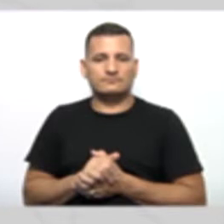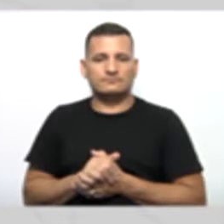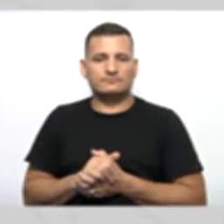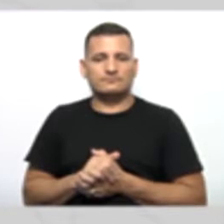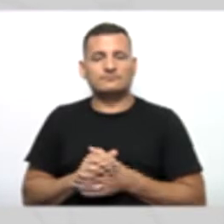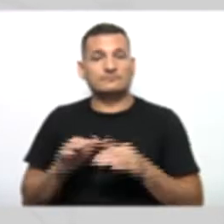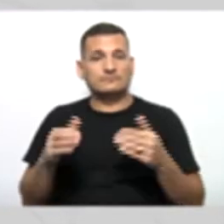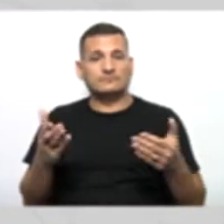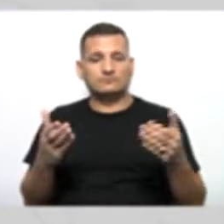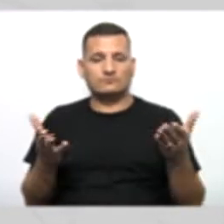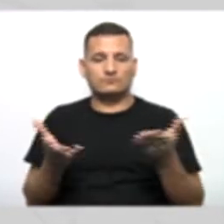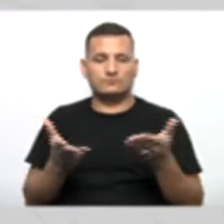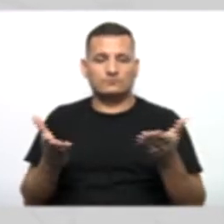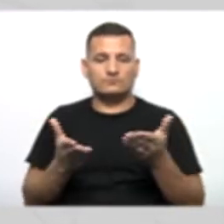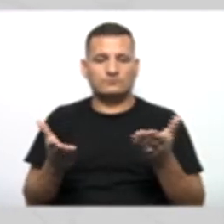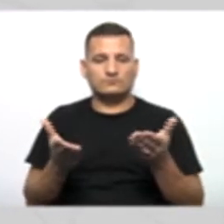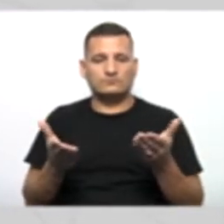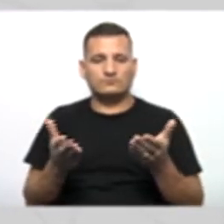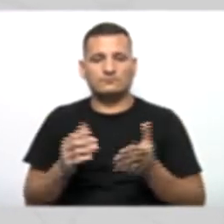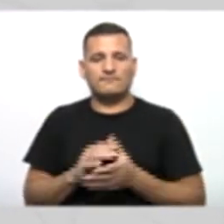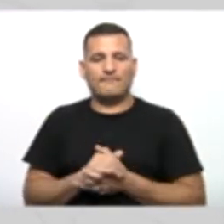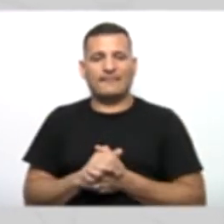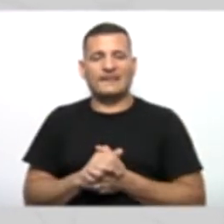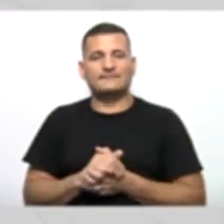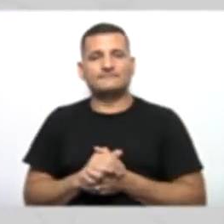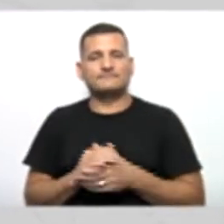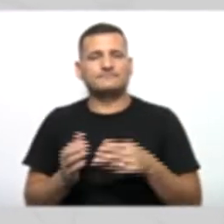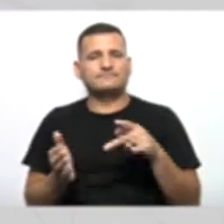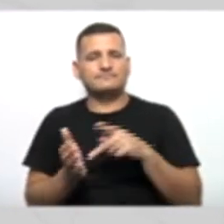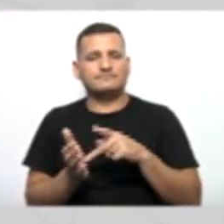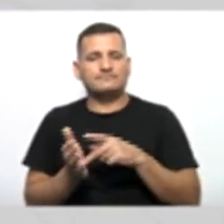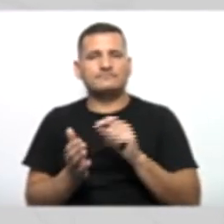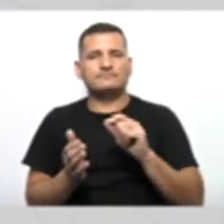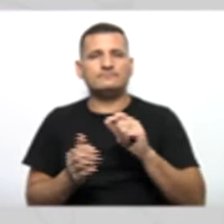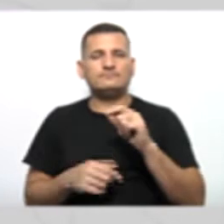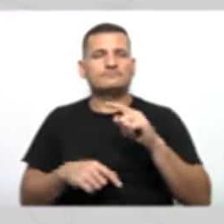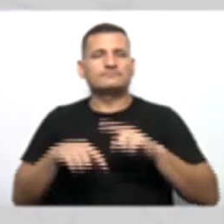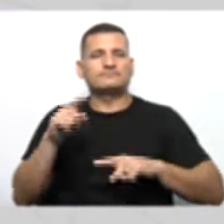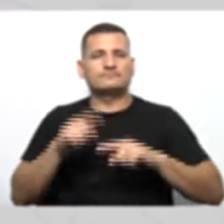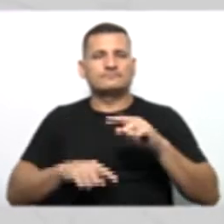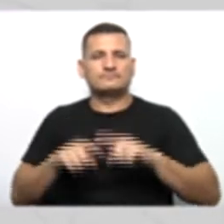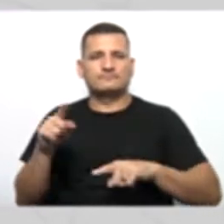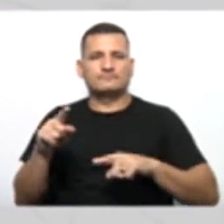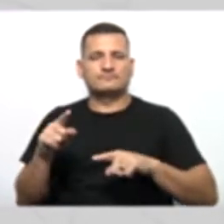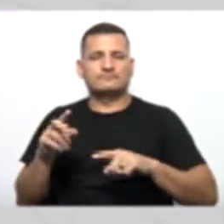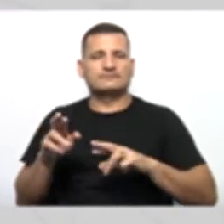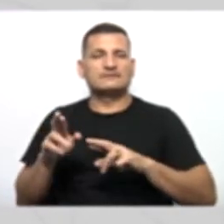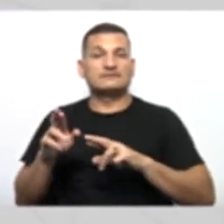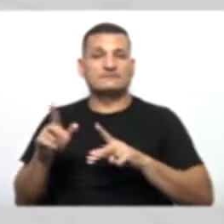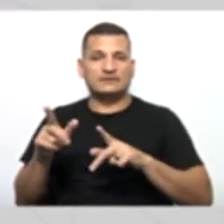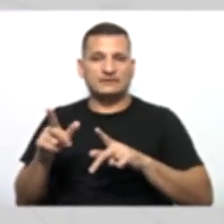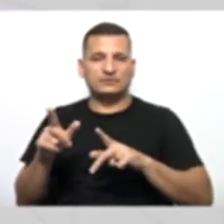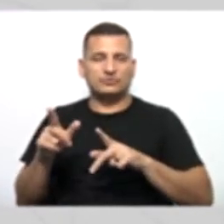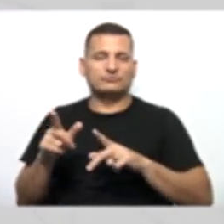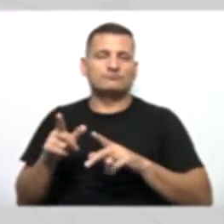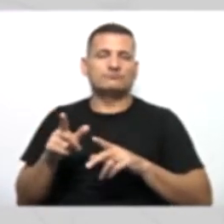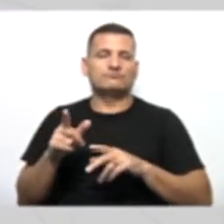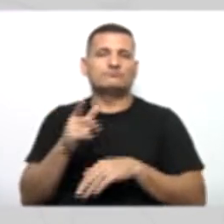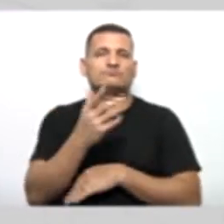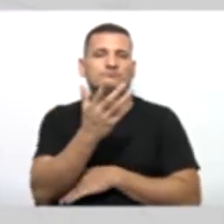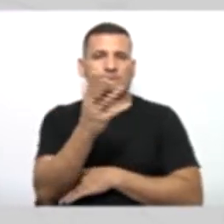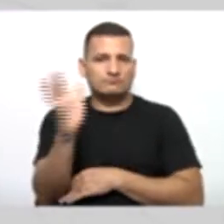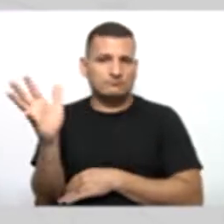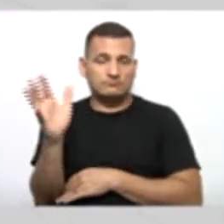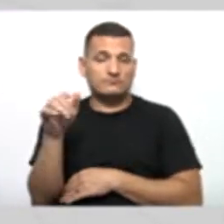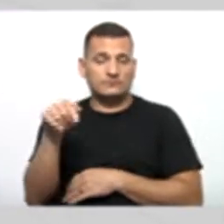Então, hoje, existe uma quantidade de materiais que são completamente diferentes dos que existiam na natureza. E esses